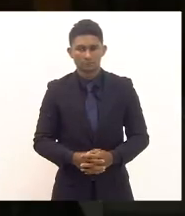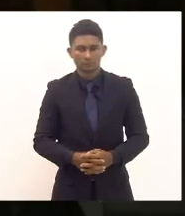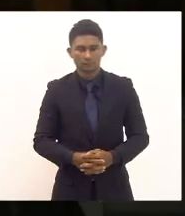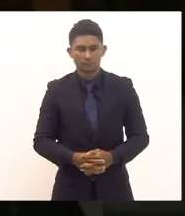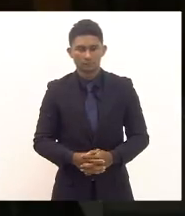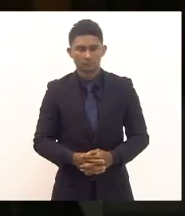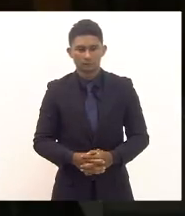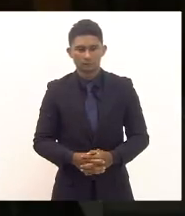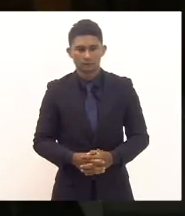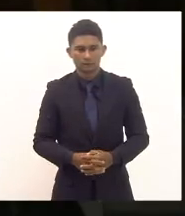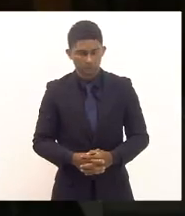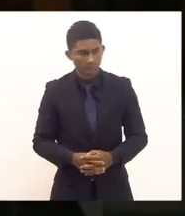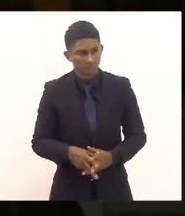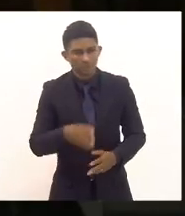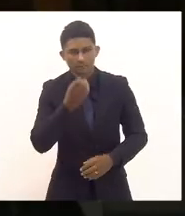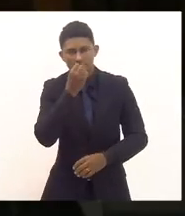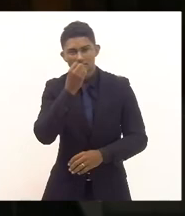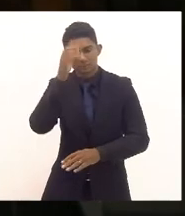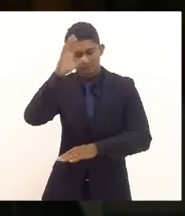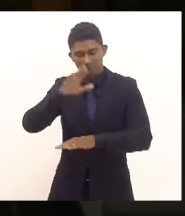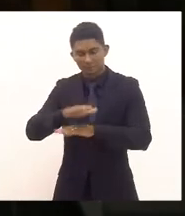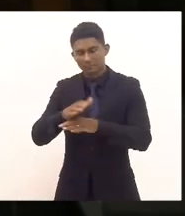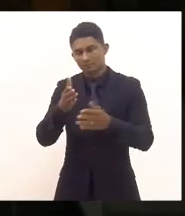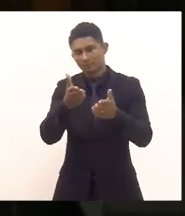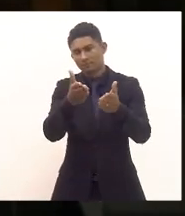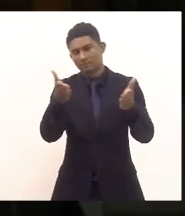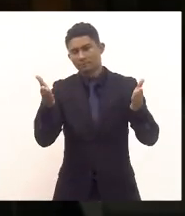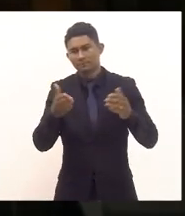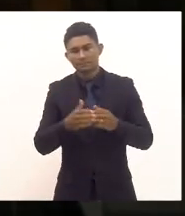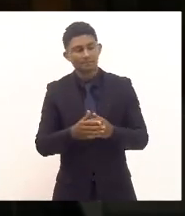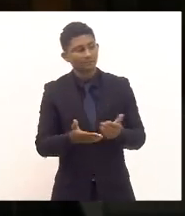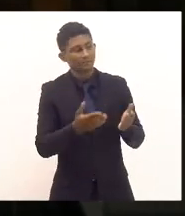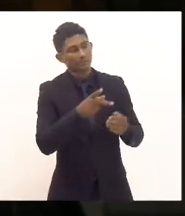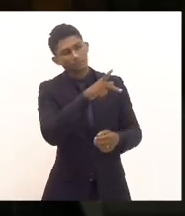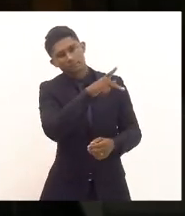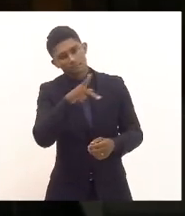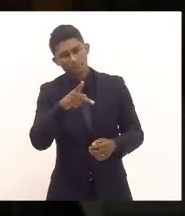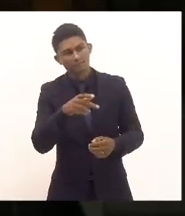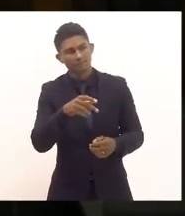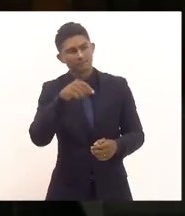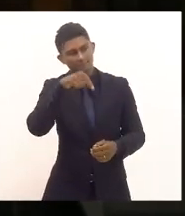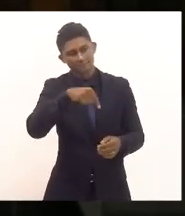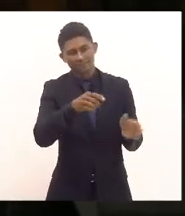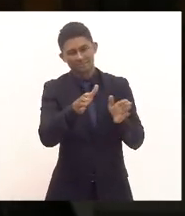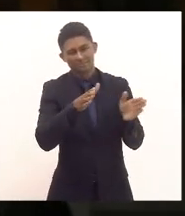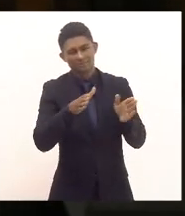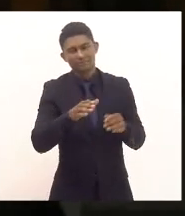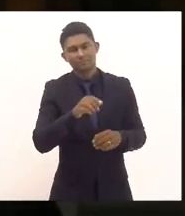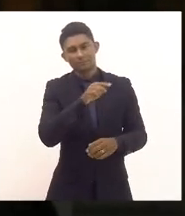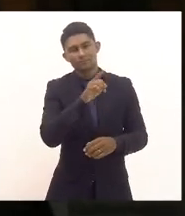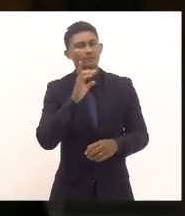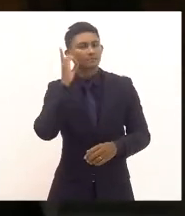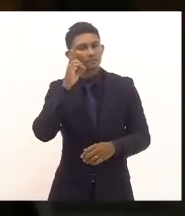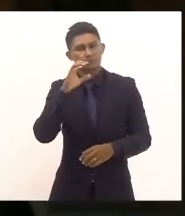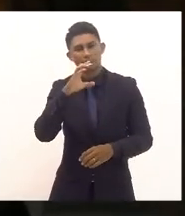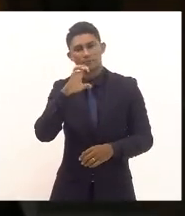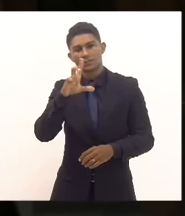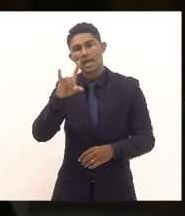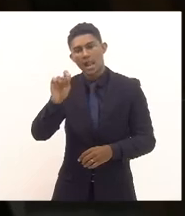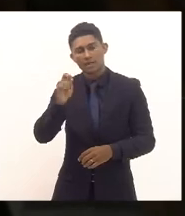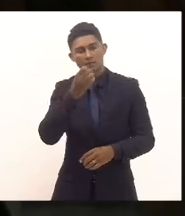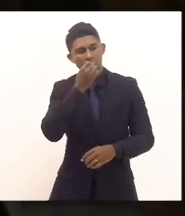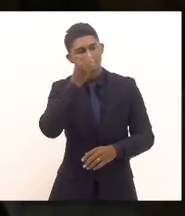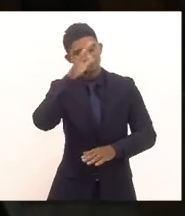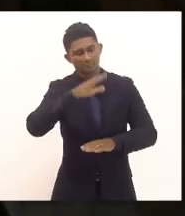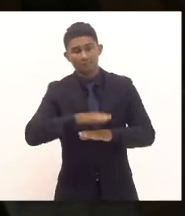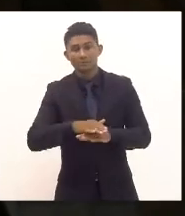é uma boa tarde a todos nossa presidente dessa seção deputada Célia Jordão meu boa tarde